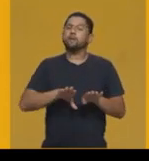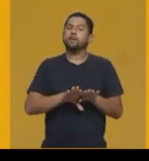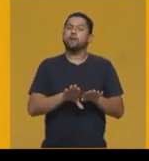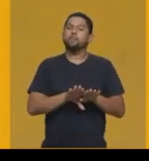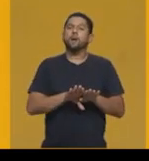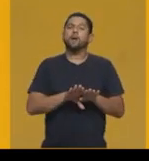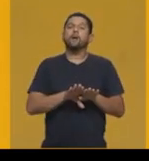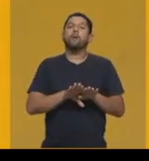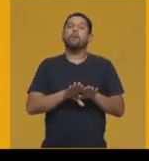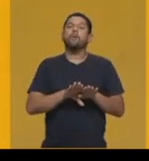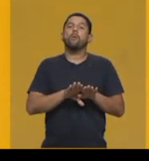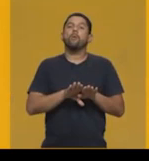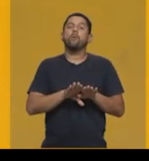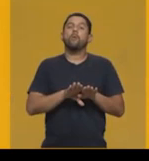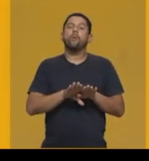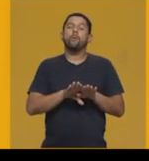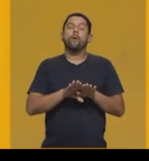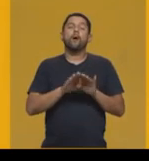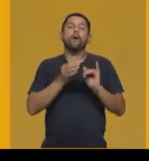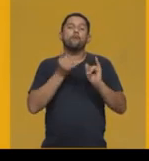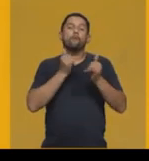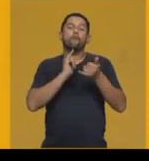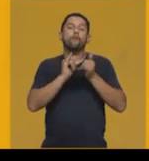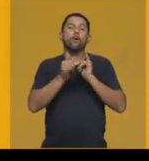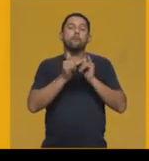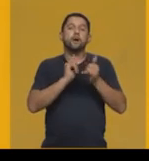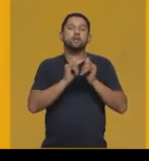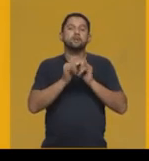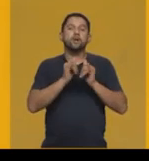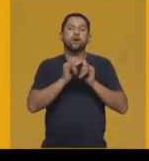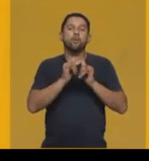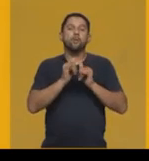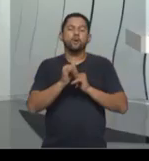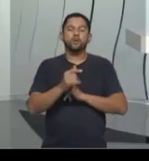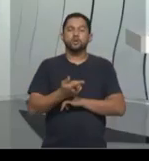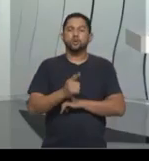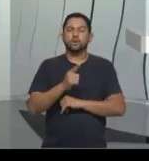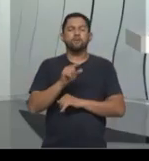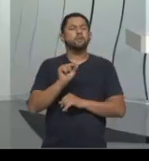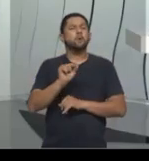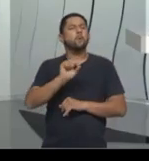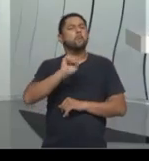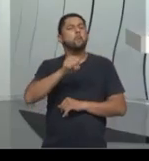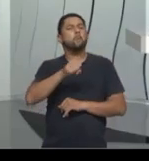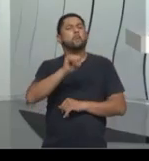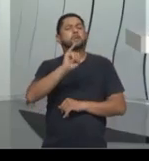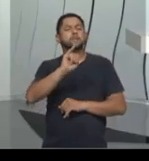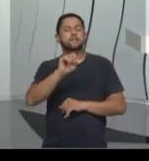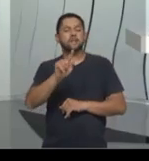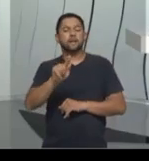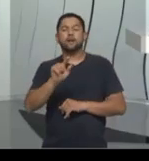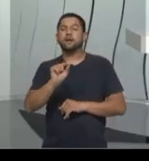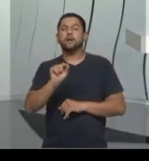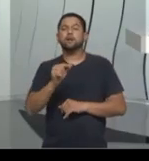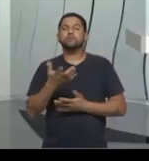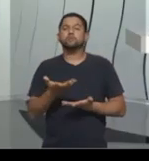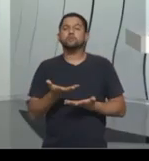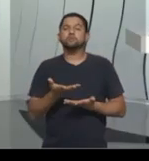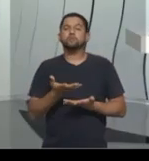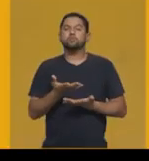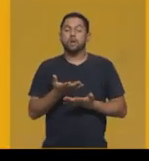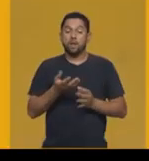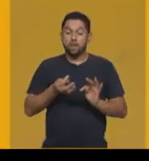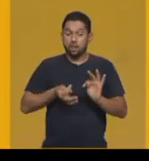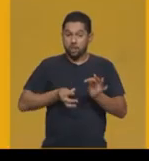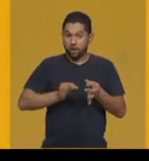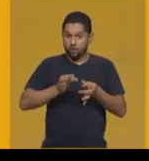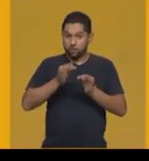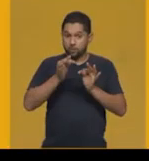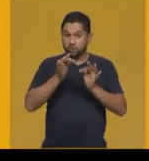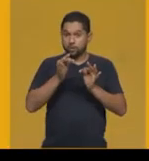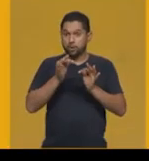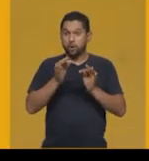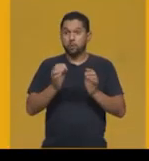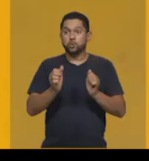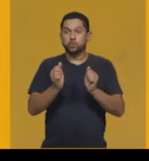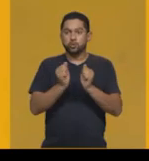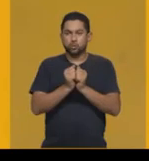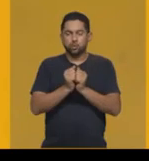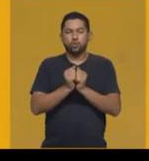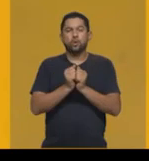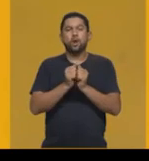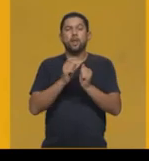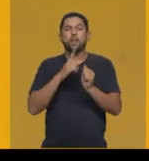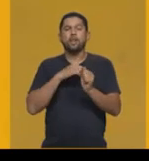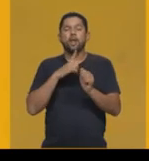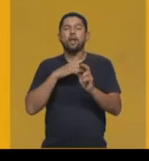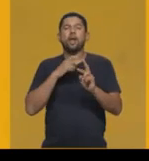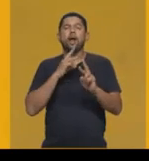Informações Geográficas, ou SIG. O que significa isso, né? Conjunto de tecnologias relacionadas às